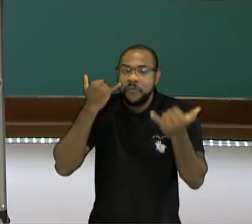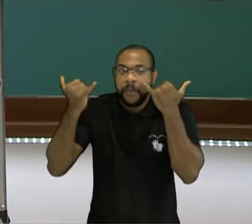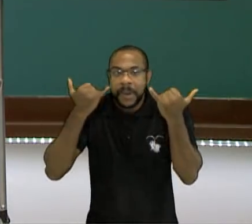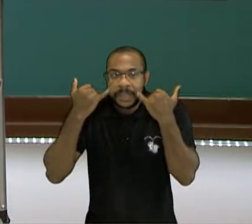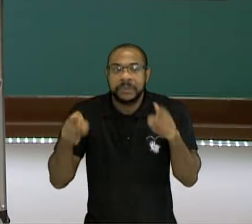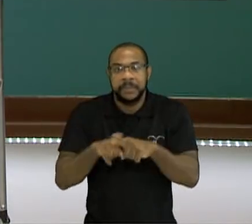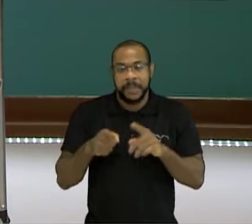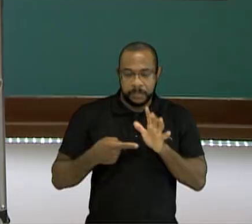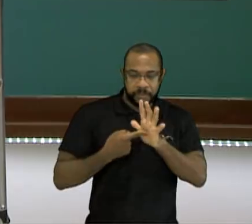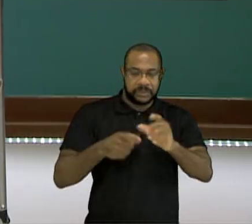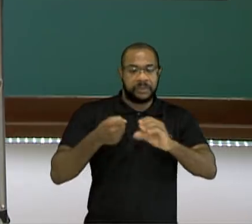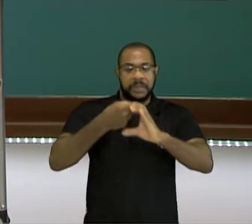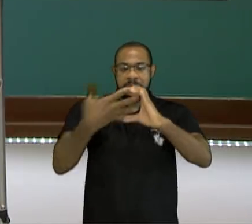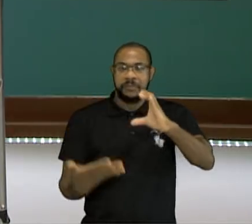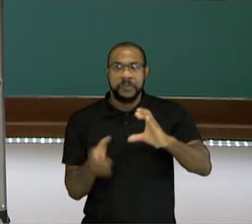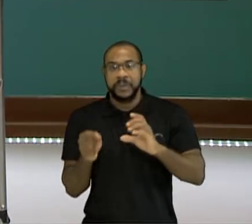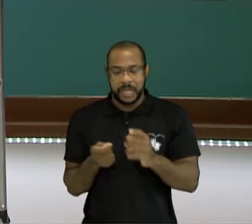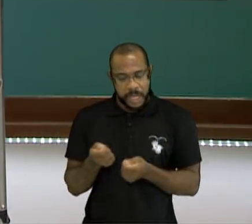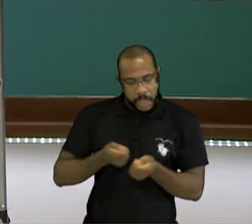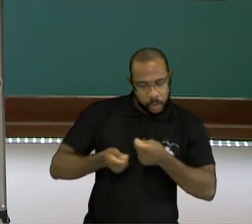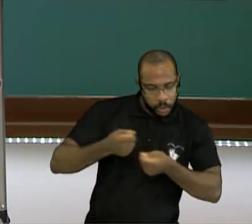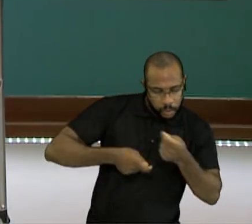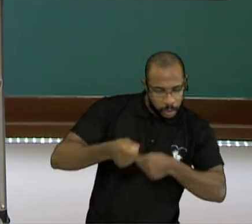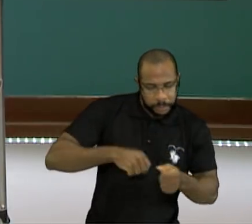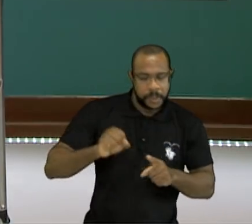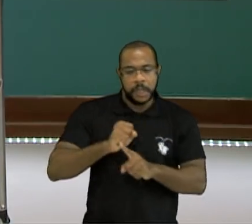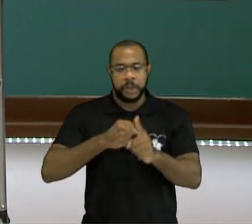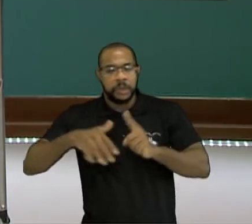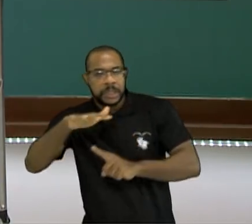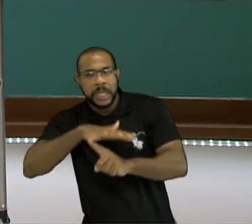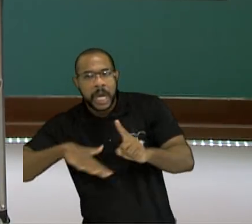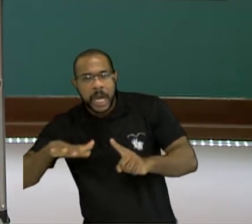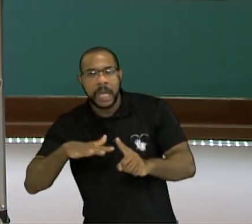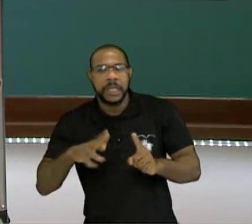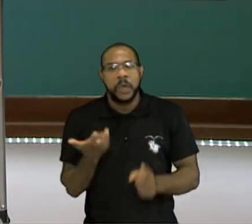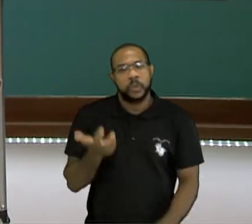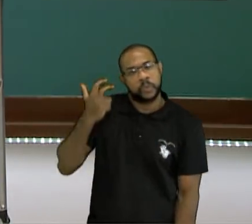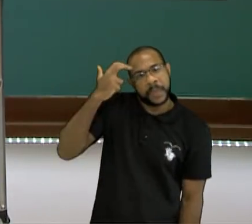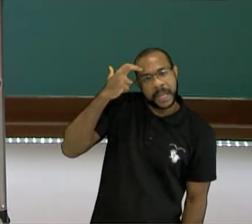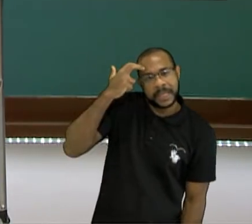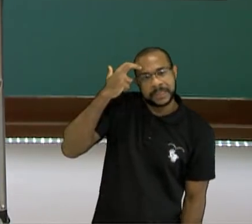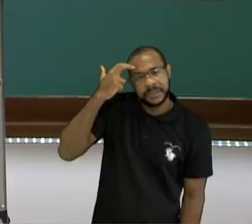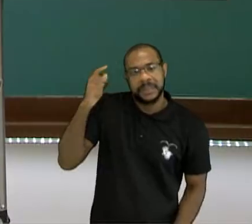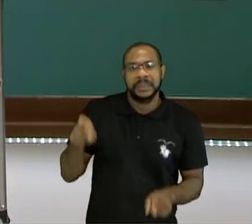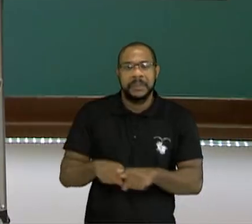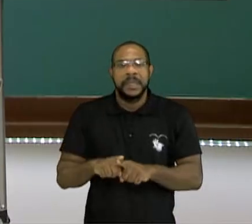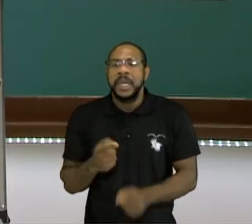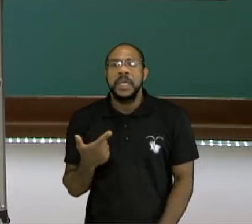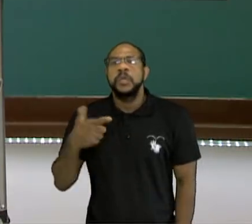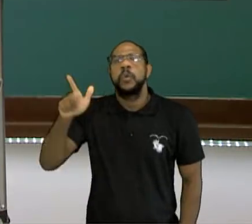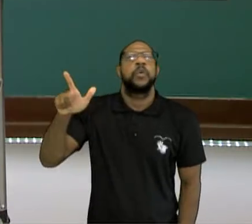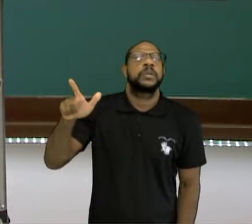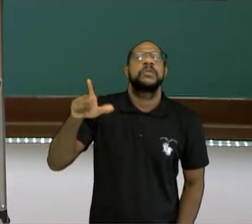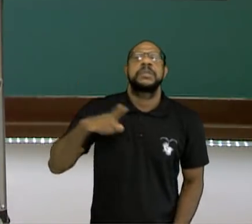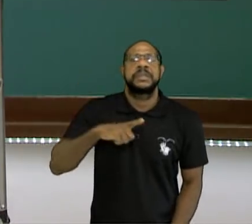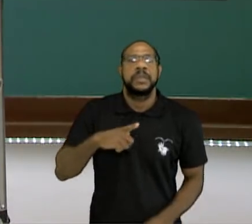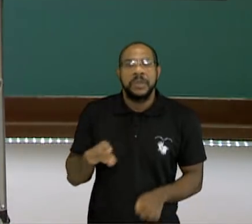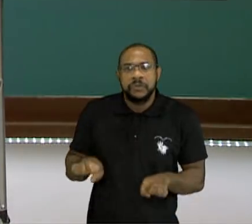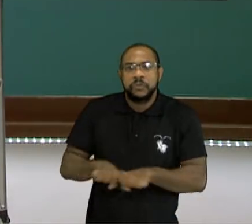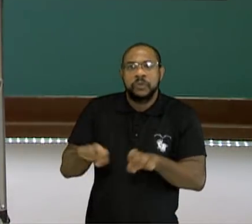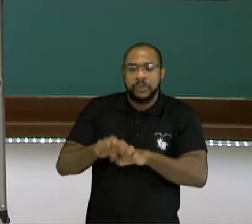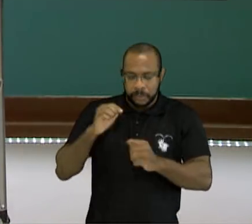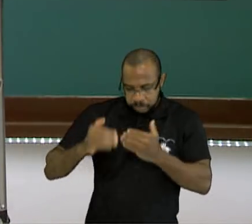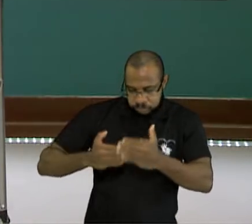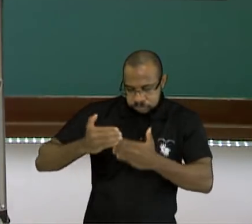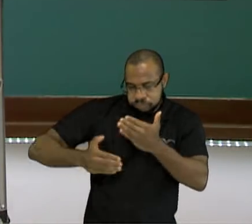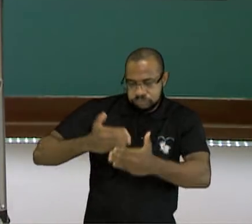mostrar características econômicas, políticas, sociais, culturais, entre outras que estruturam o processo